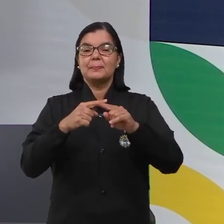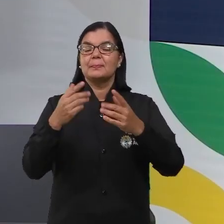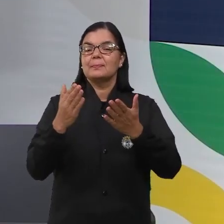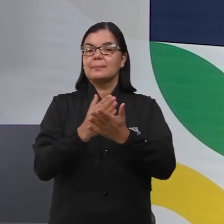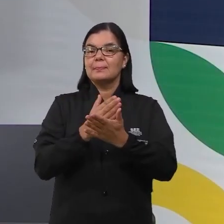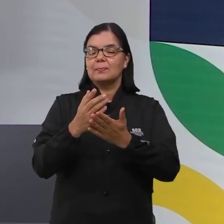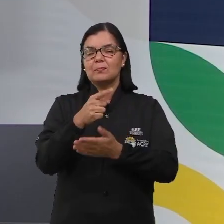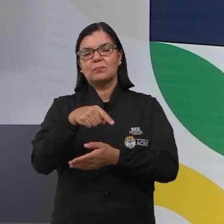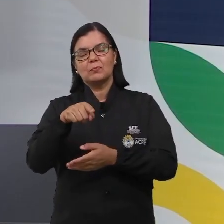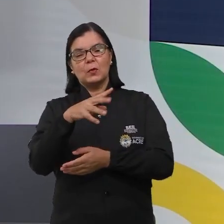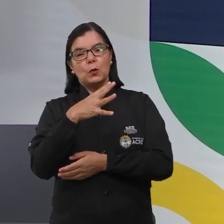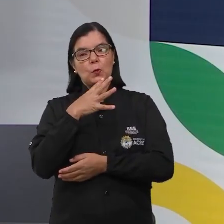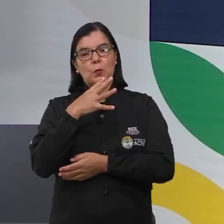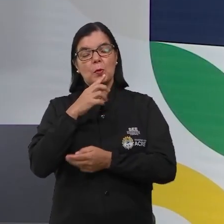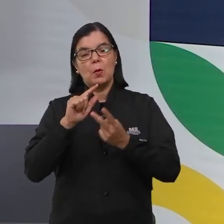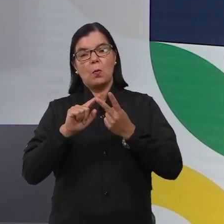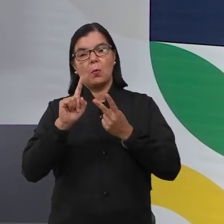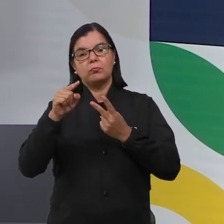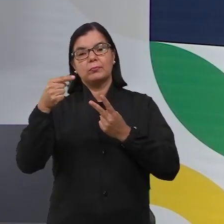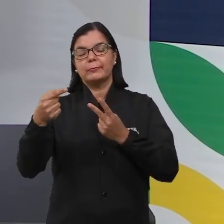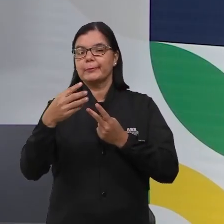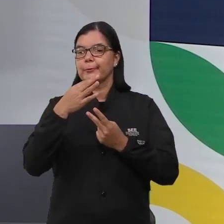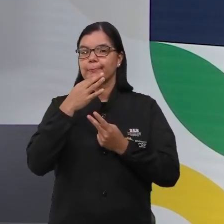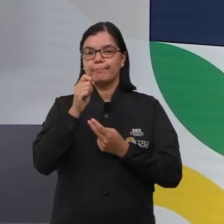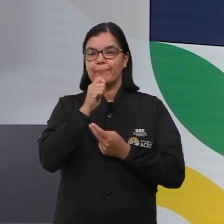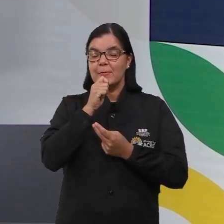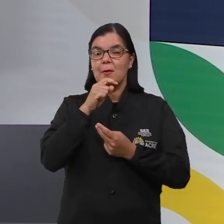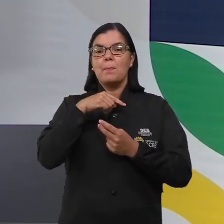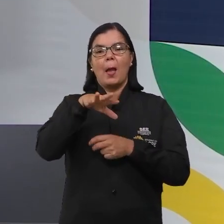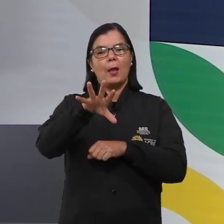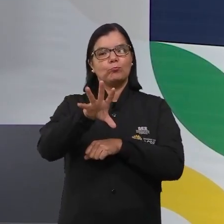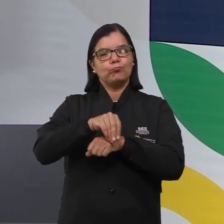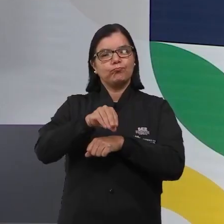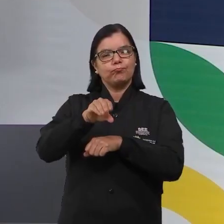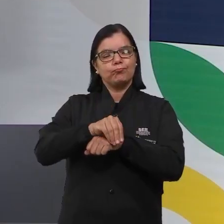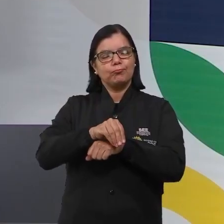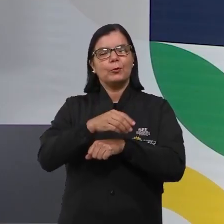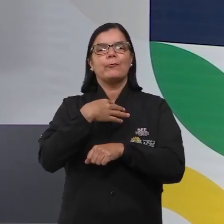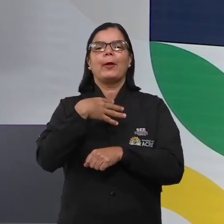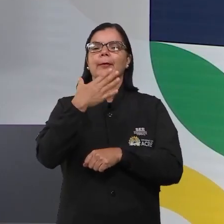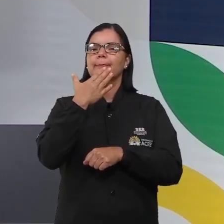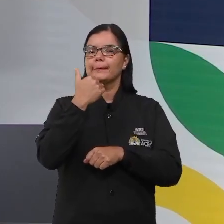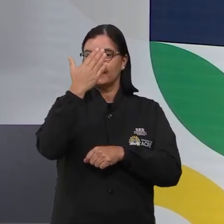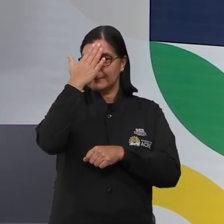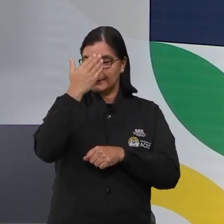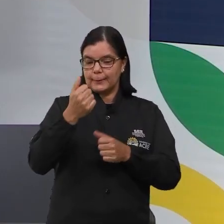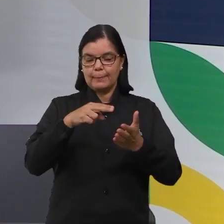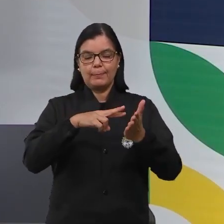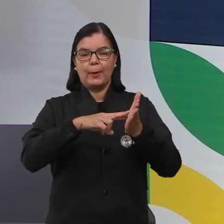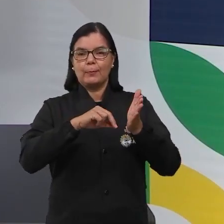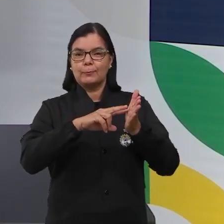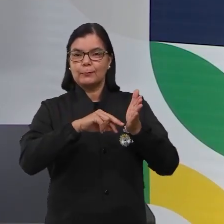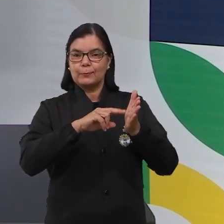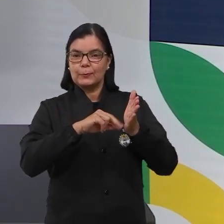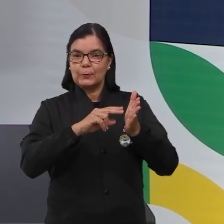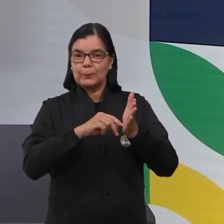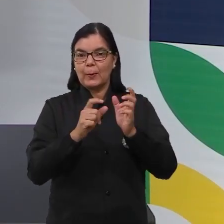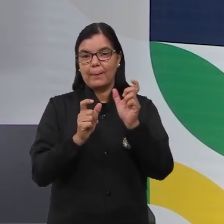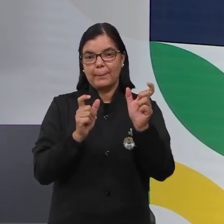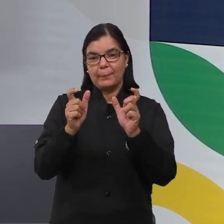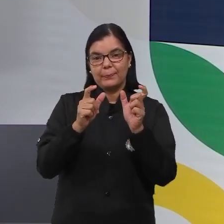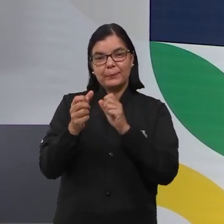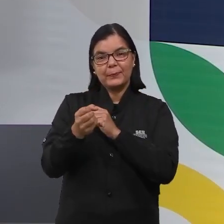você conhece, outras nem tanto, e vai enriquecer o seu vocabulário, o seu conhecimento a respeito dessa cultura que é